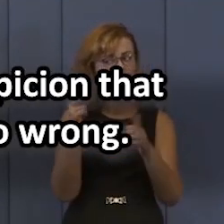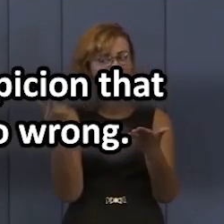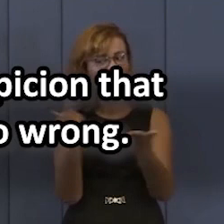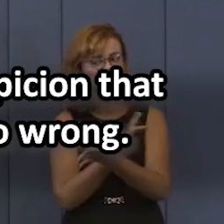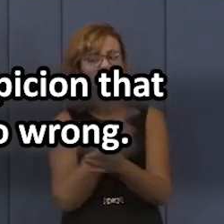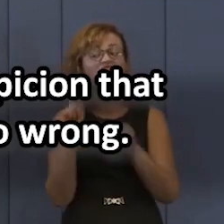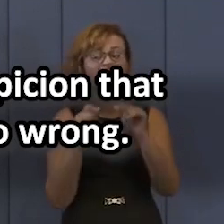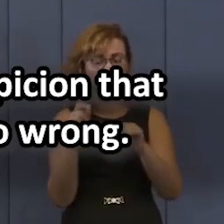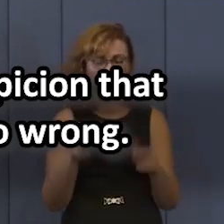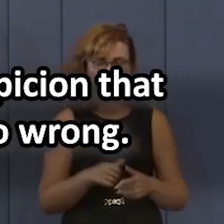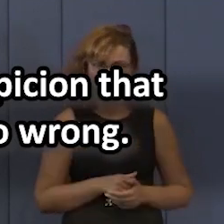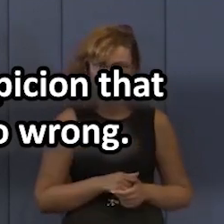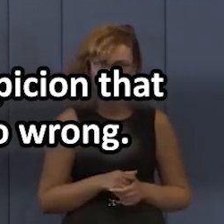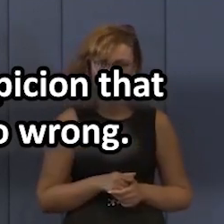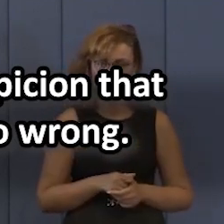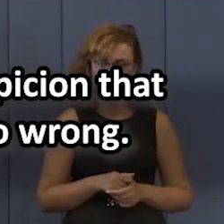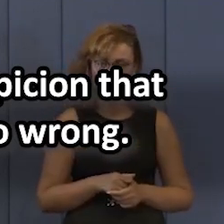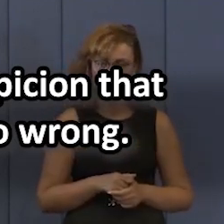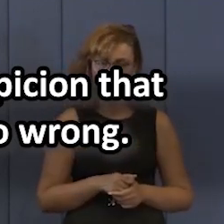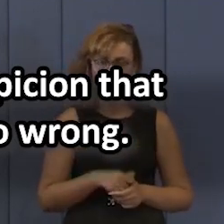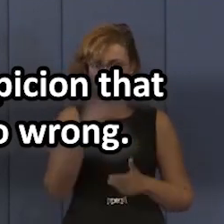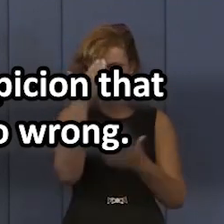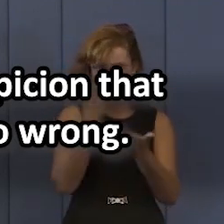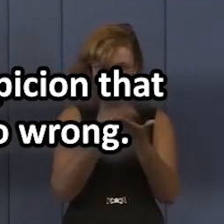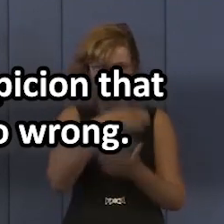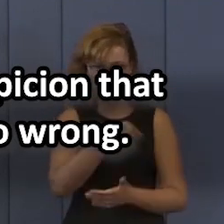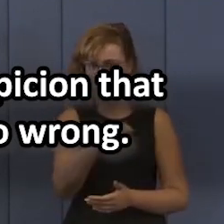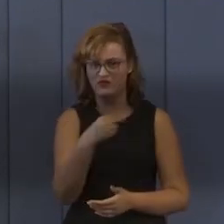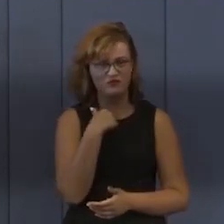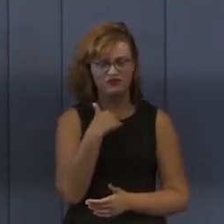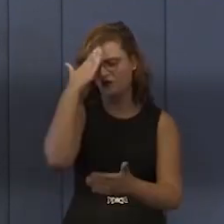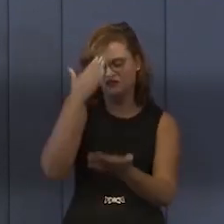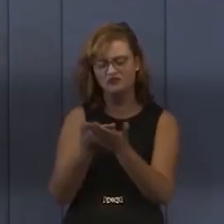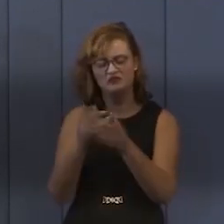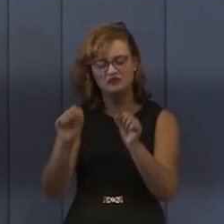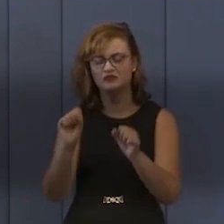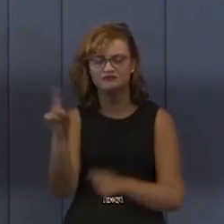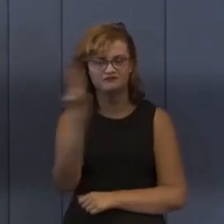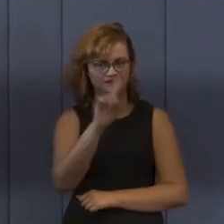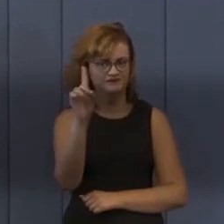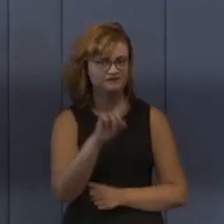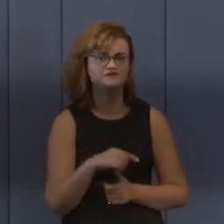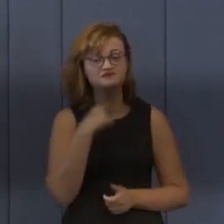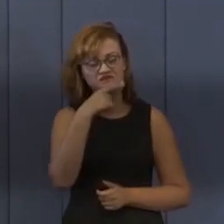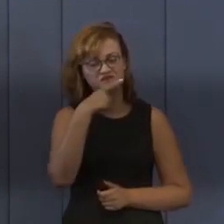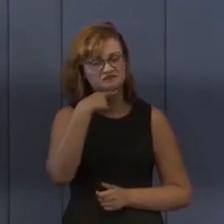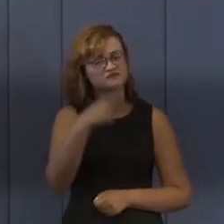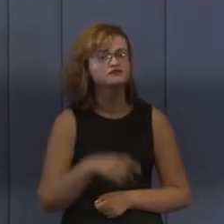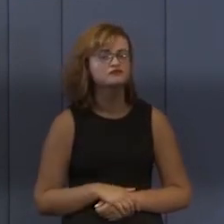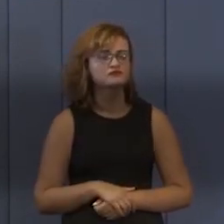entre 00h30 e 5, algo de errado está acontecendo. Eu não consigo confiar no meu próprio filho hoje em